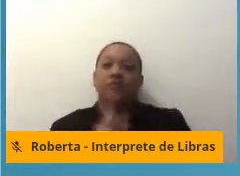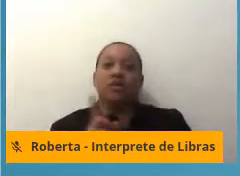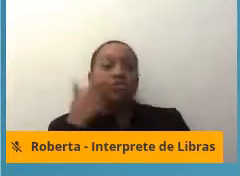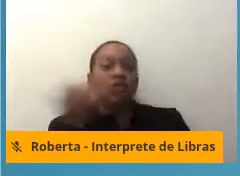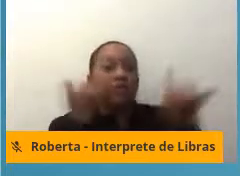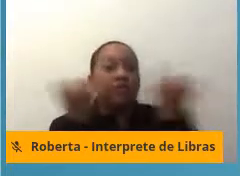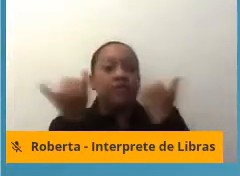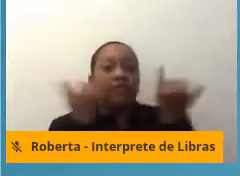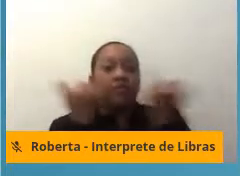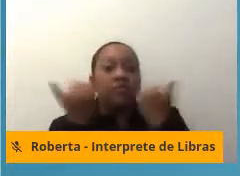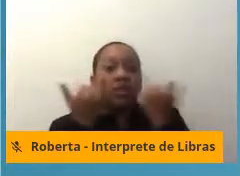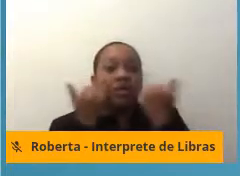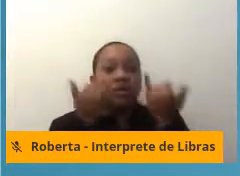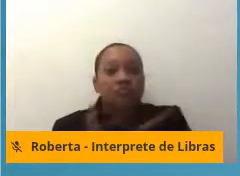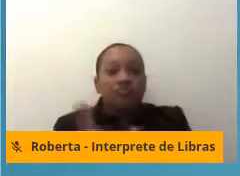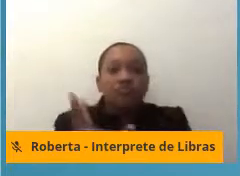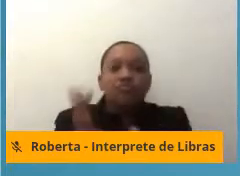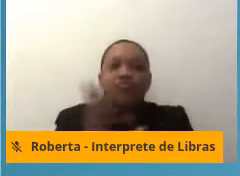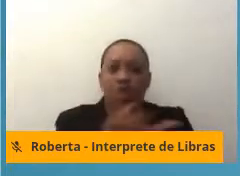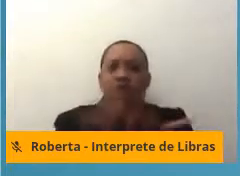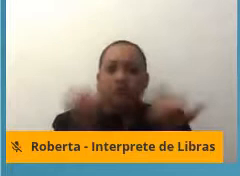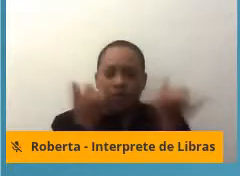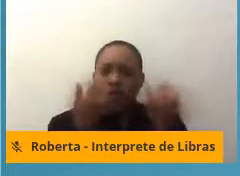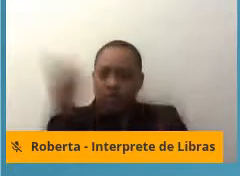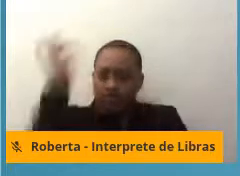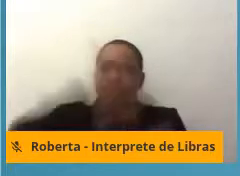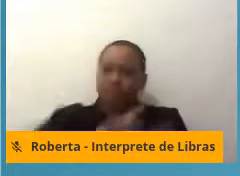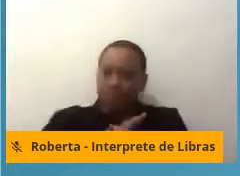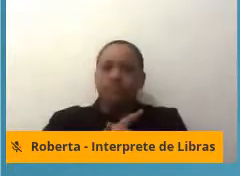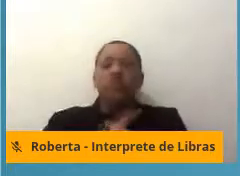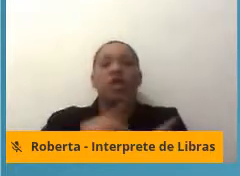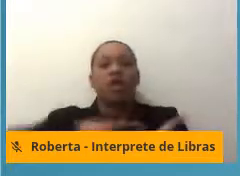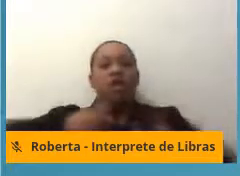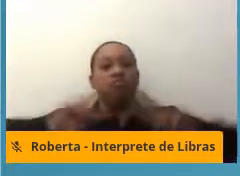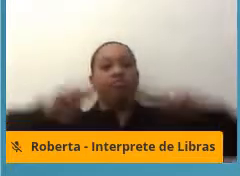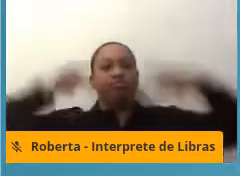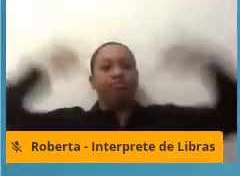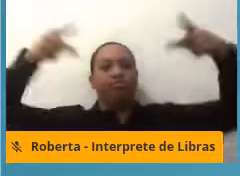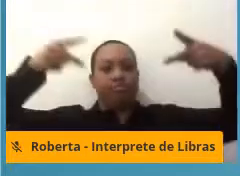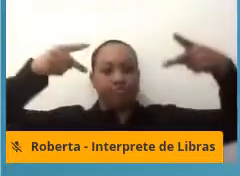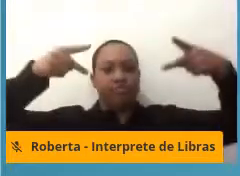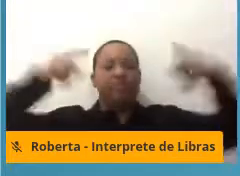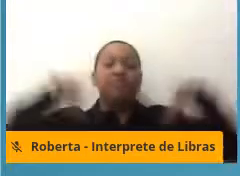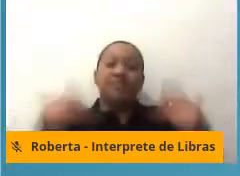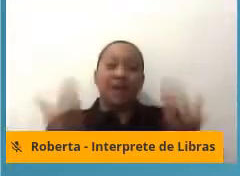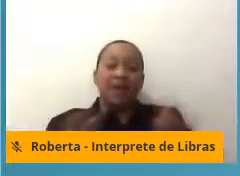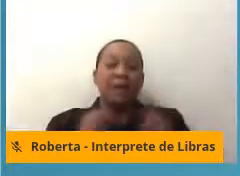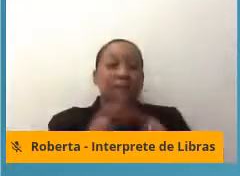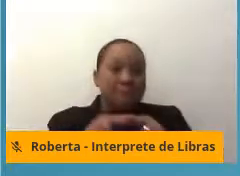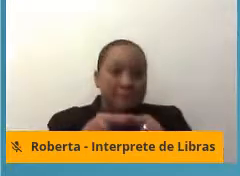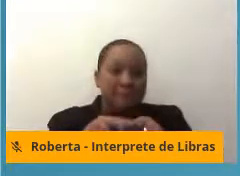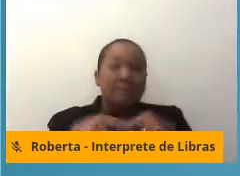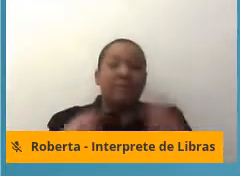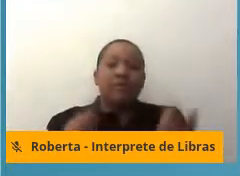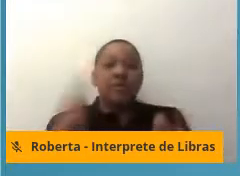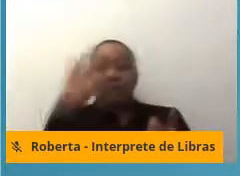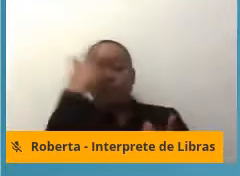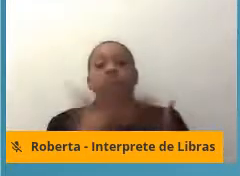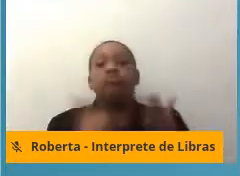que o número de casos aumentou. Felizmente, a mortalidade não aumentou tanto. Por quê? Né, se a gente olhar o